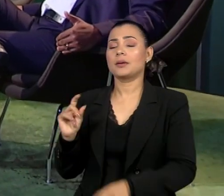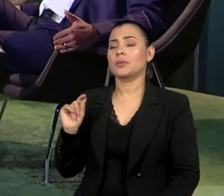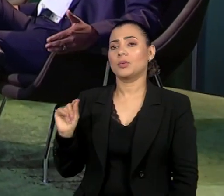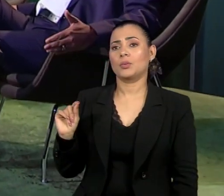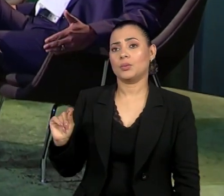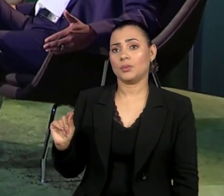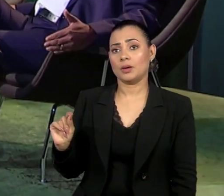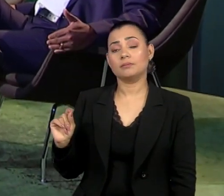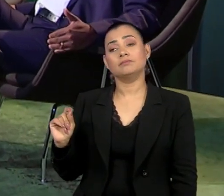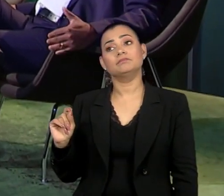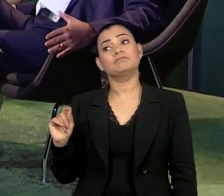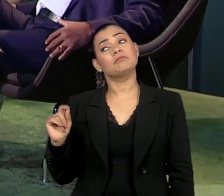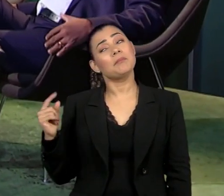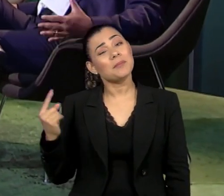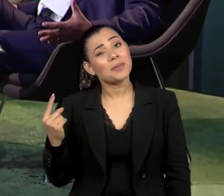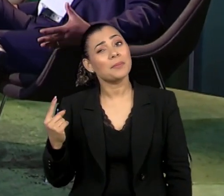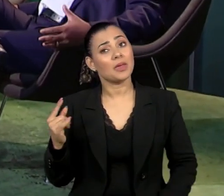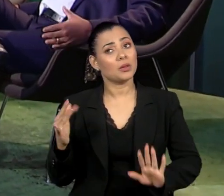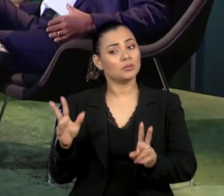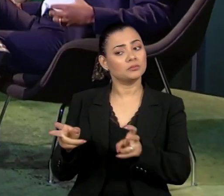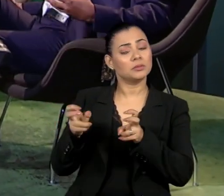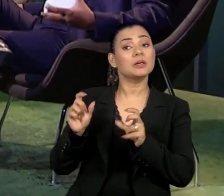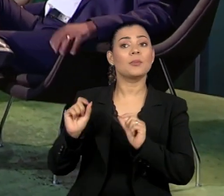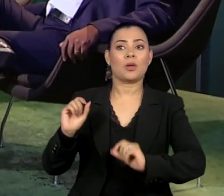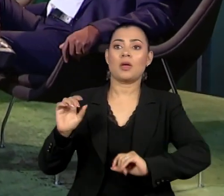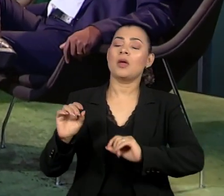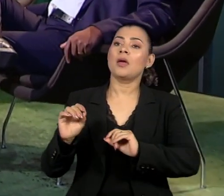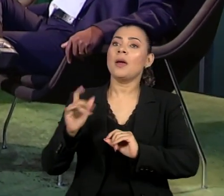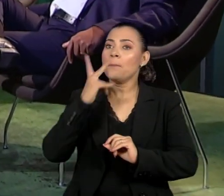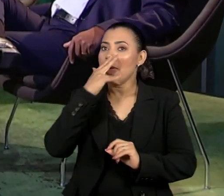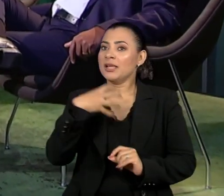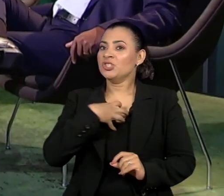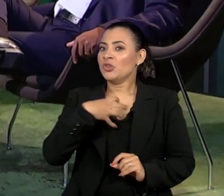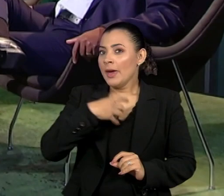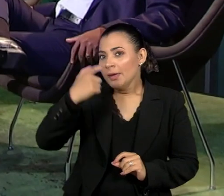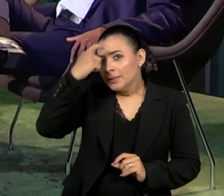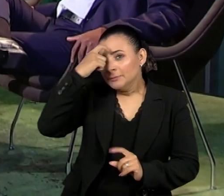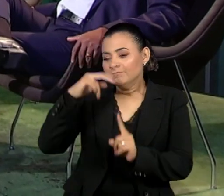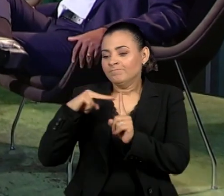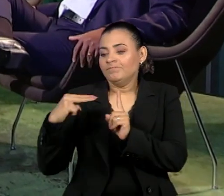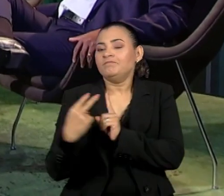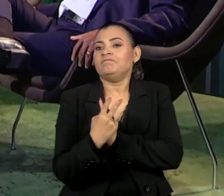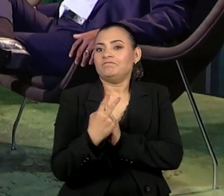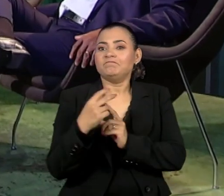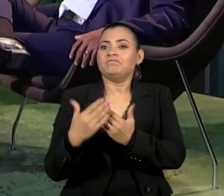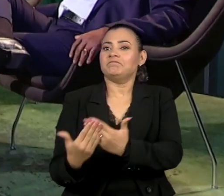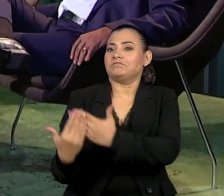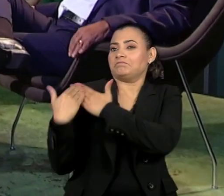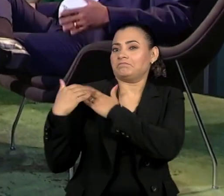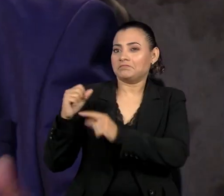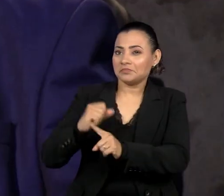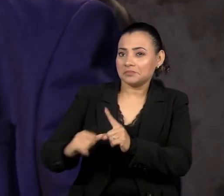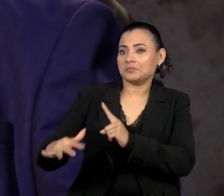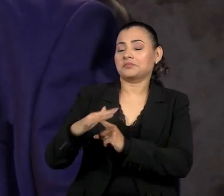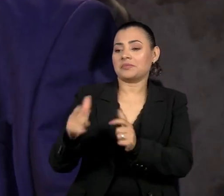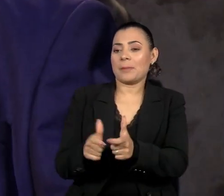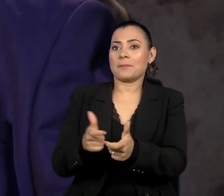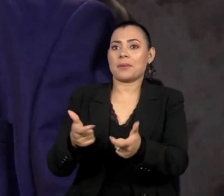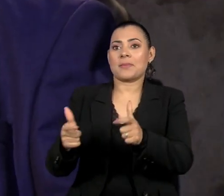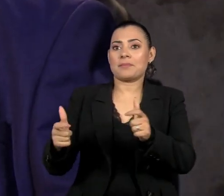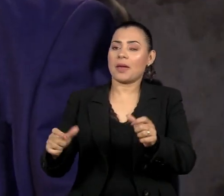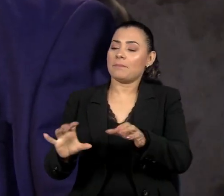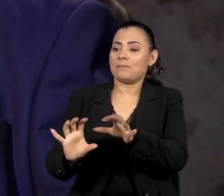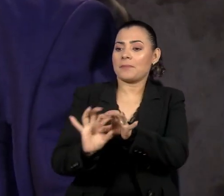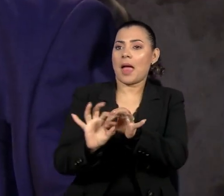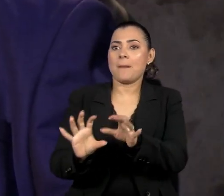é, primeiro, uma formação de uma visão social, uma visão de responsabilidade social se fortalecendo a cada